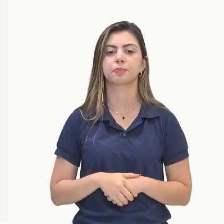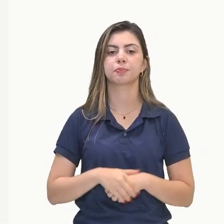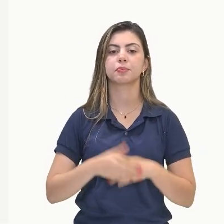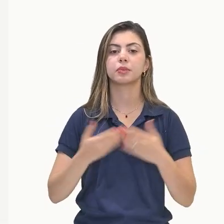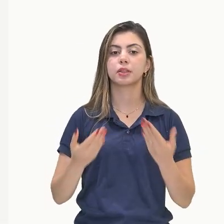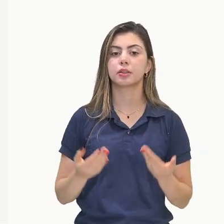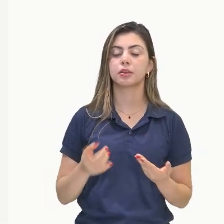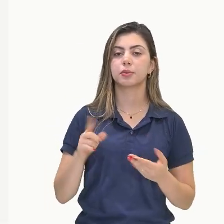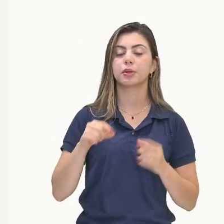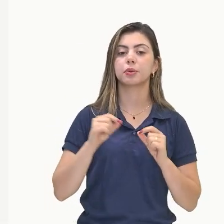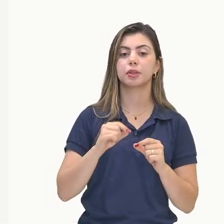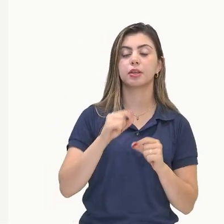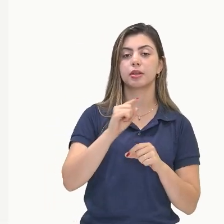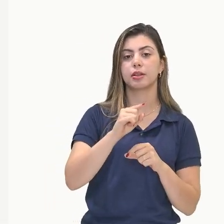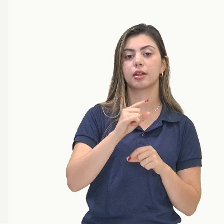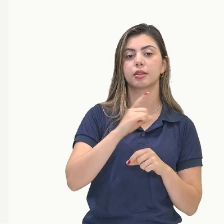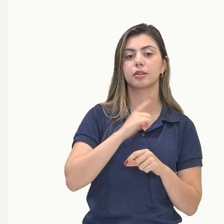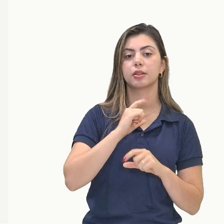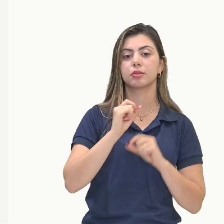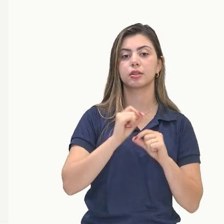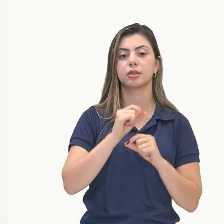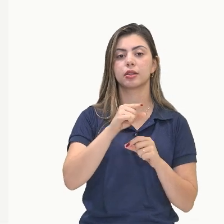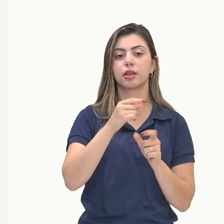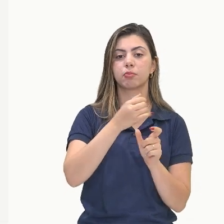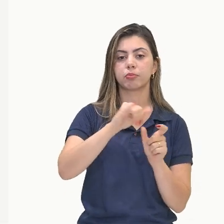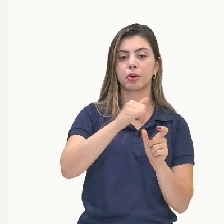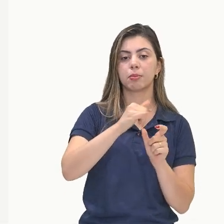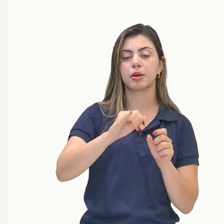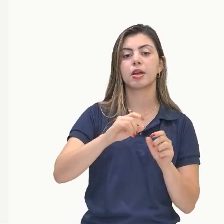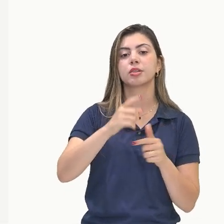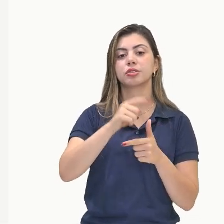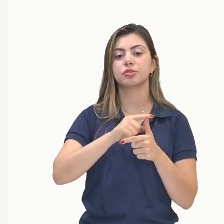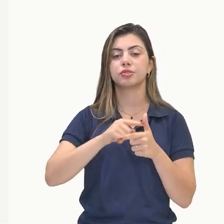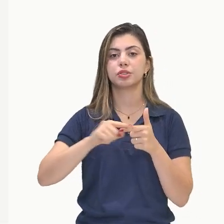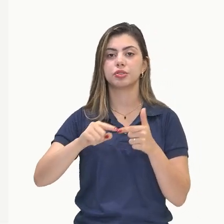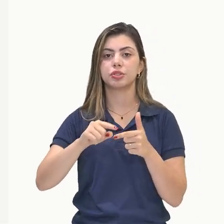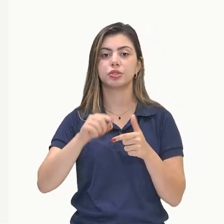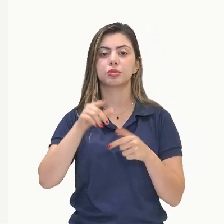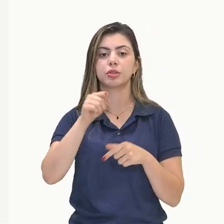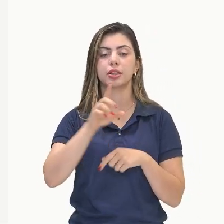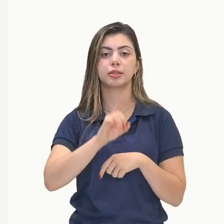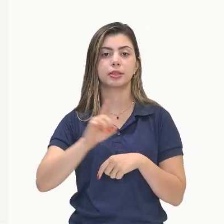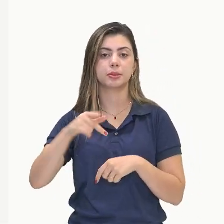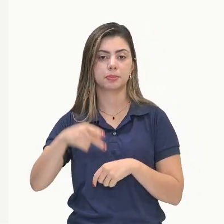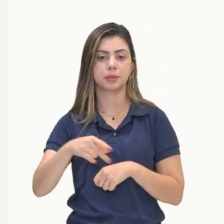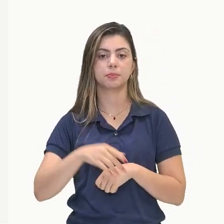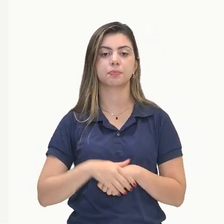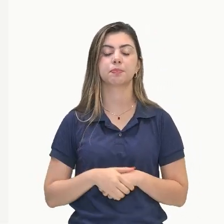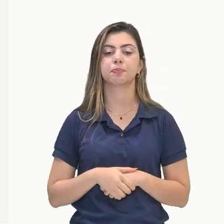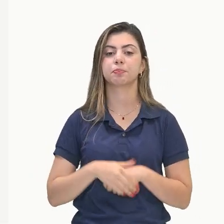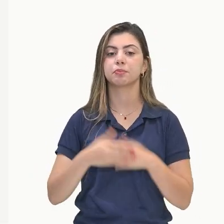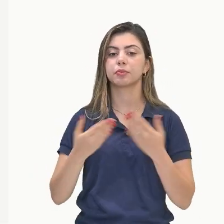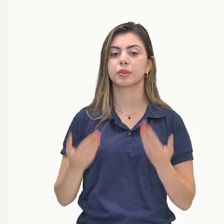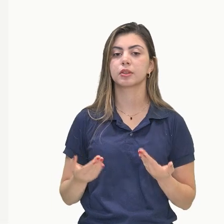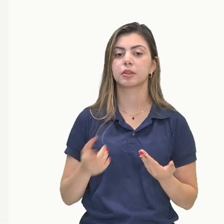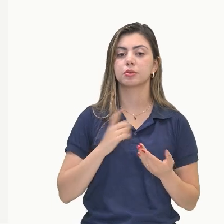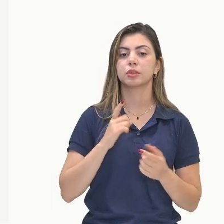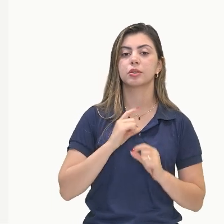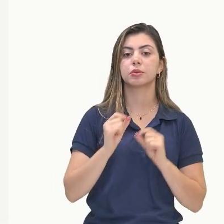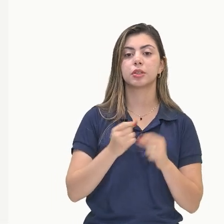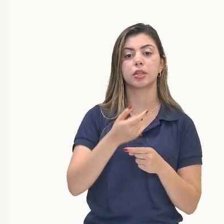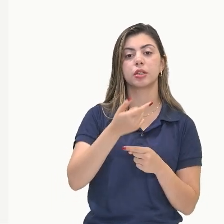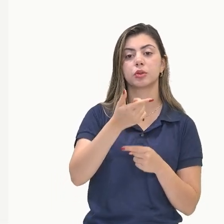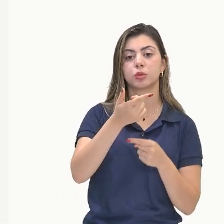capacitância equivalente dividido pela diferença de potencial elétrico. Então, pessoal, a capacitância equivalente, olha, é 12 por